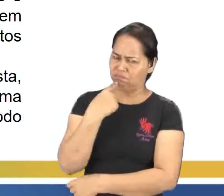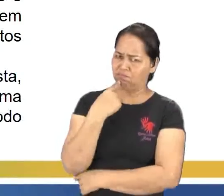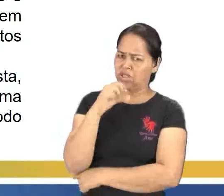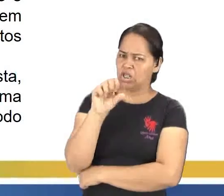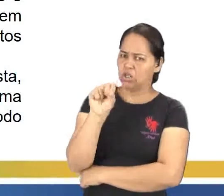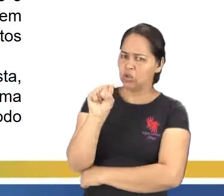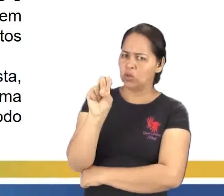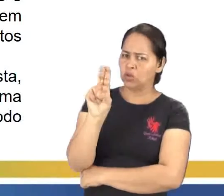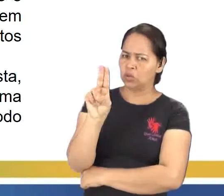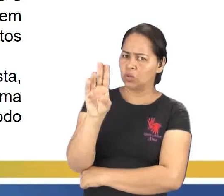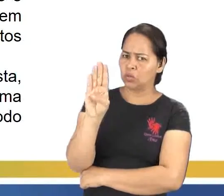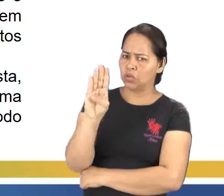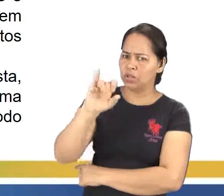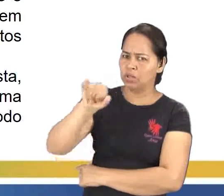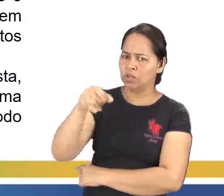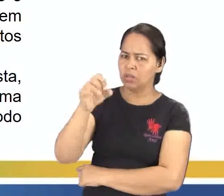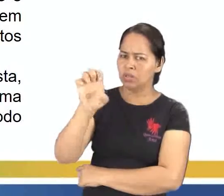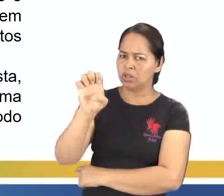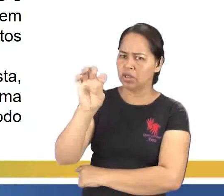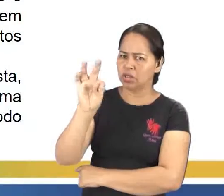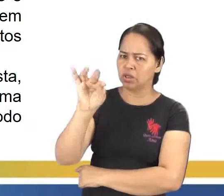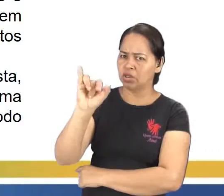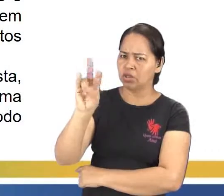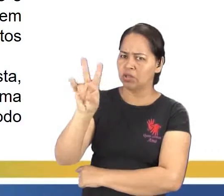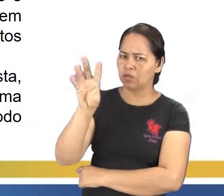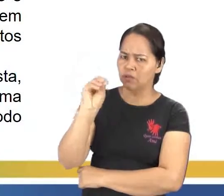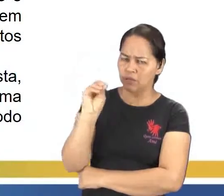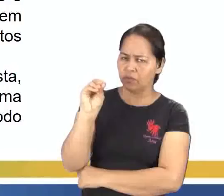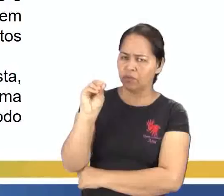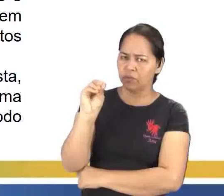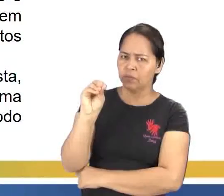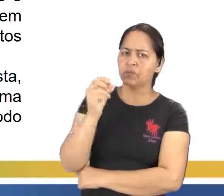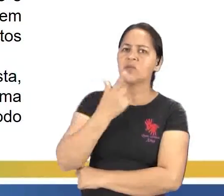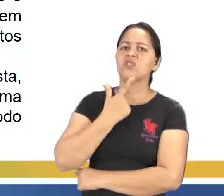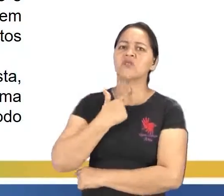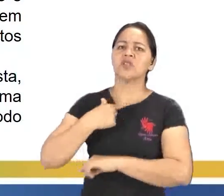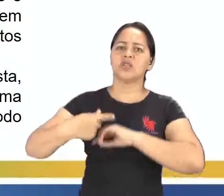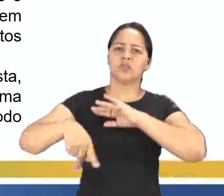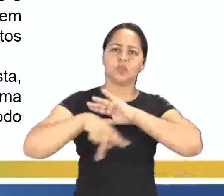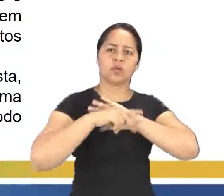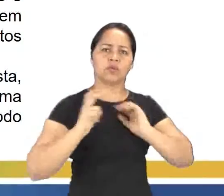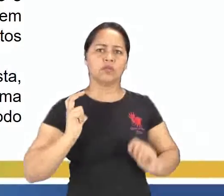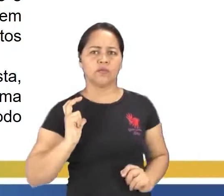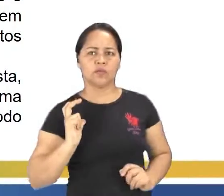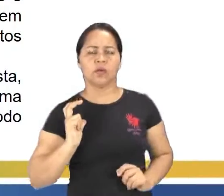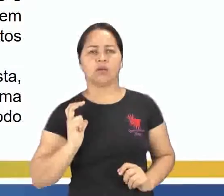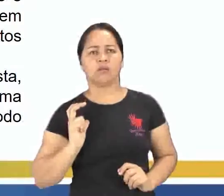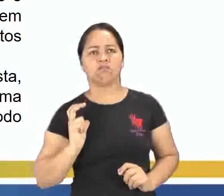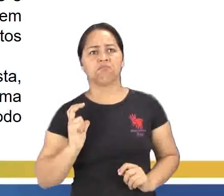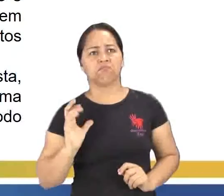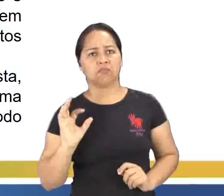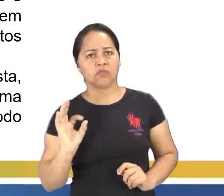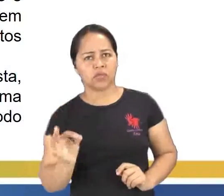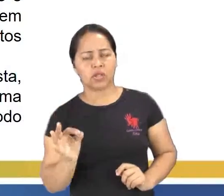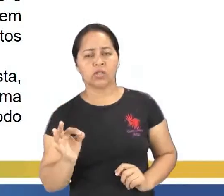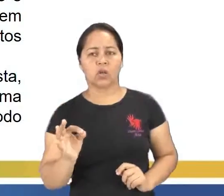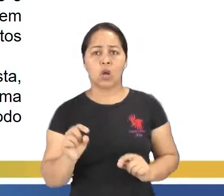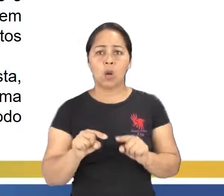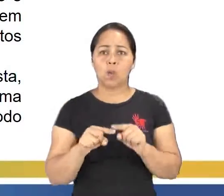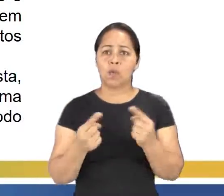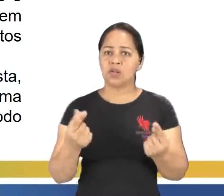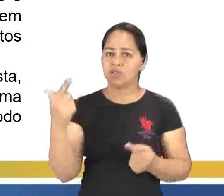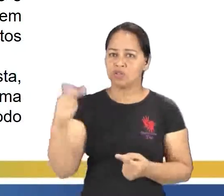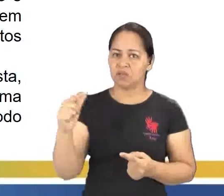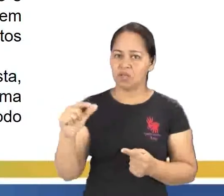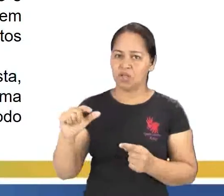Subjetivo não tem nada a ver com naturalismo, né? Guiado por suas vontades individuais, certo? Sem que haja interferência do